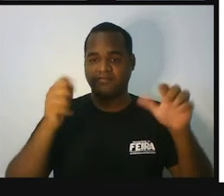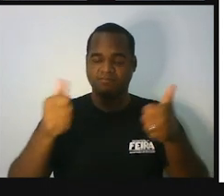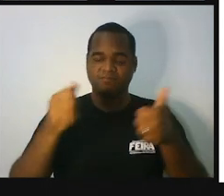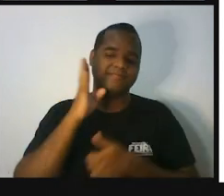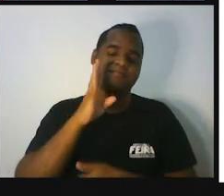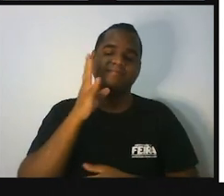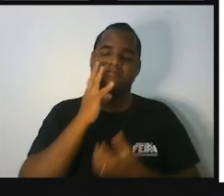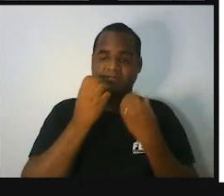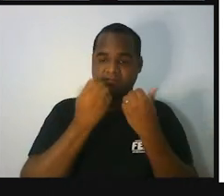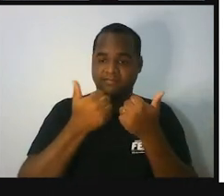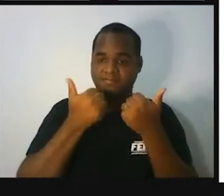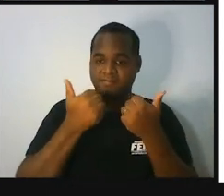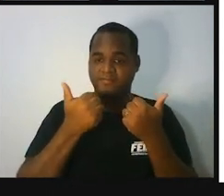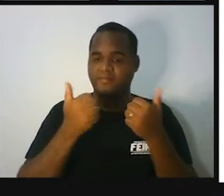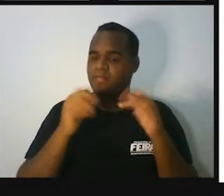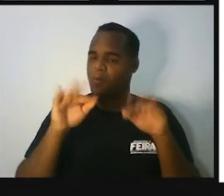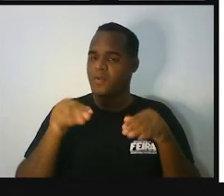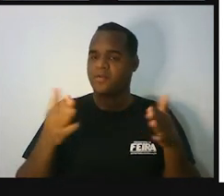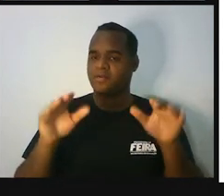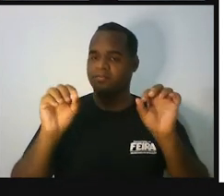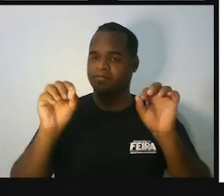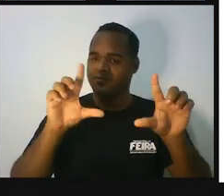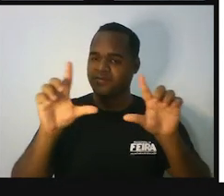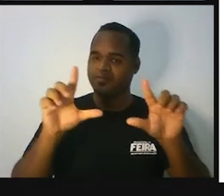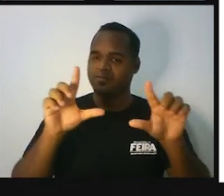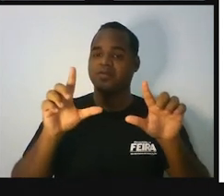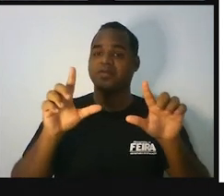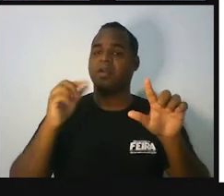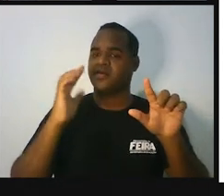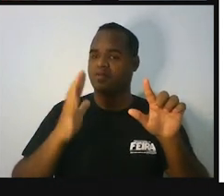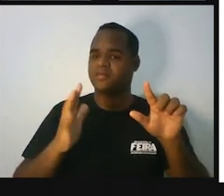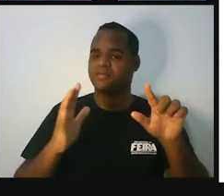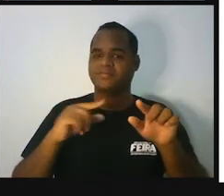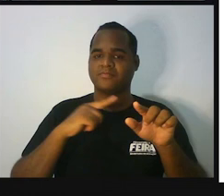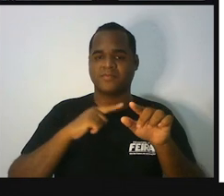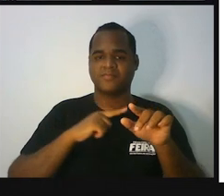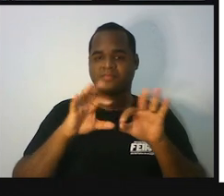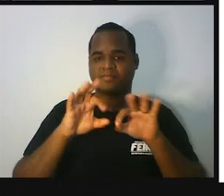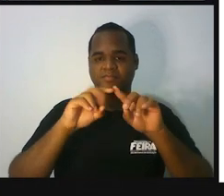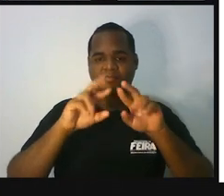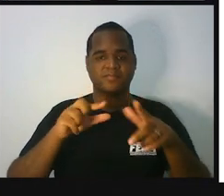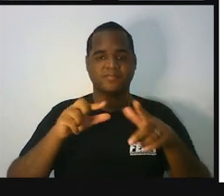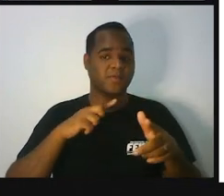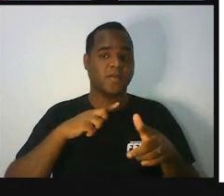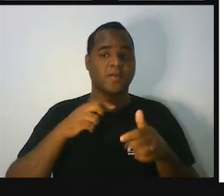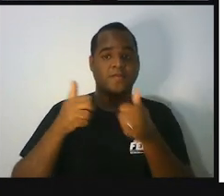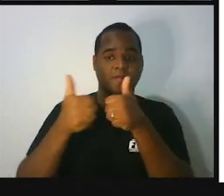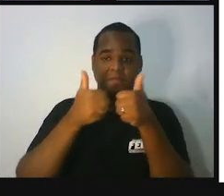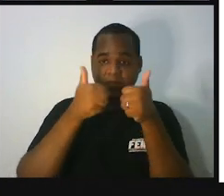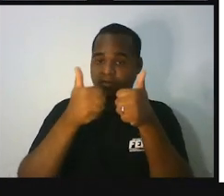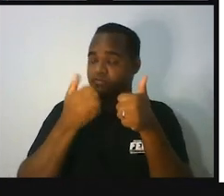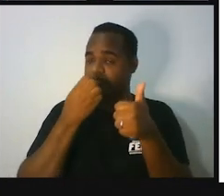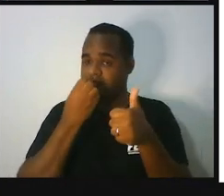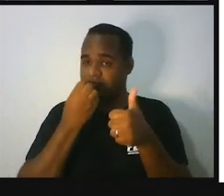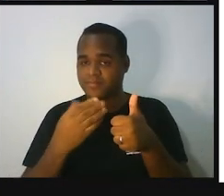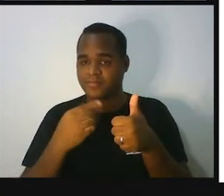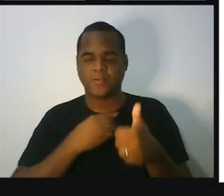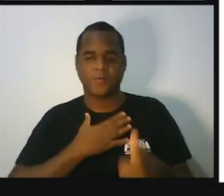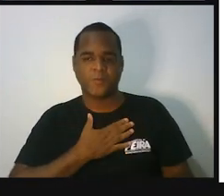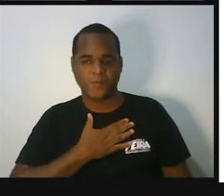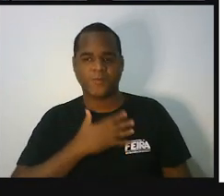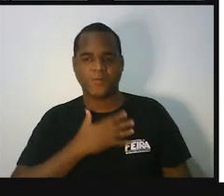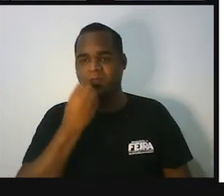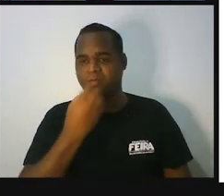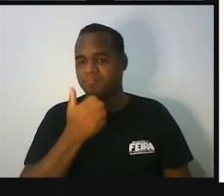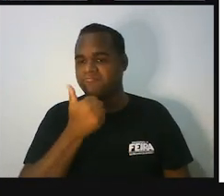Bacana. Já fomos no quadro, já fizemos o que tínhamos que fazer. Eu só espero que você tenha curtido a aula, porque eu curti